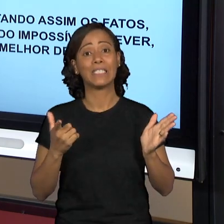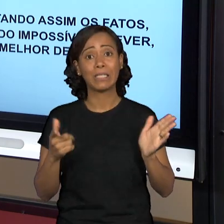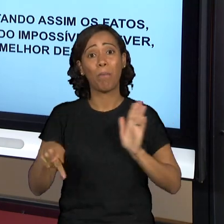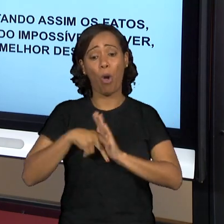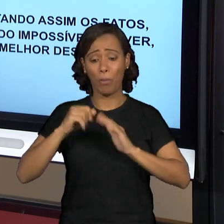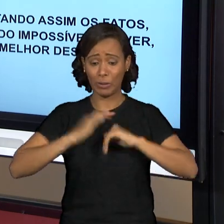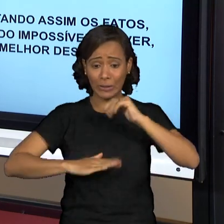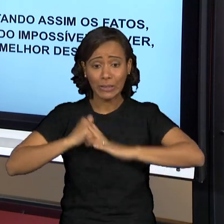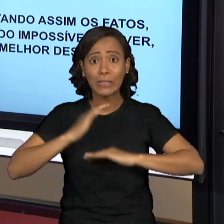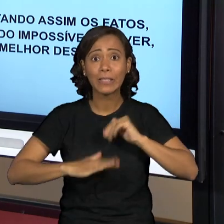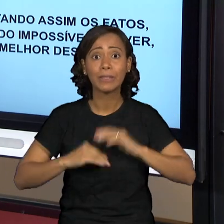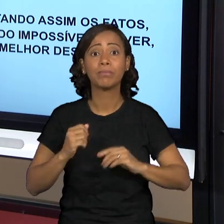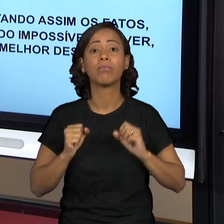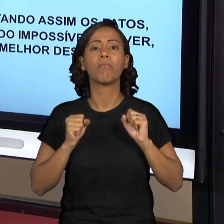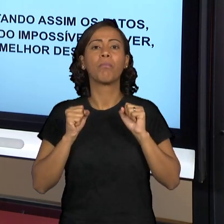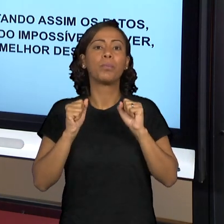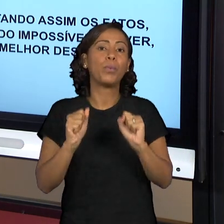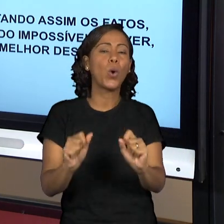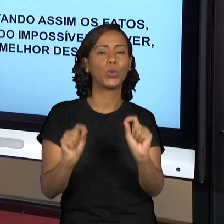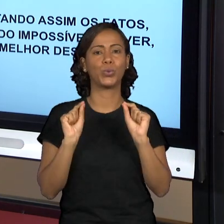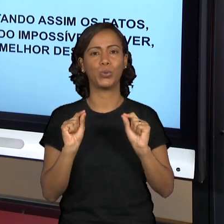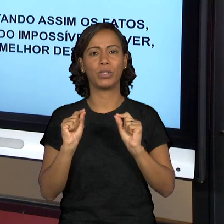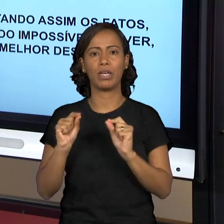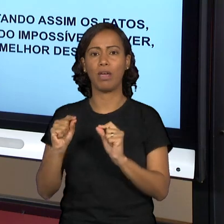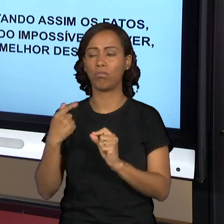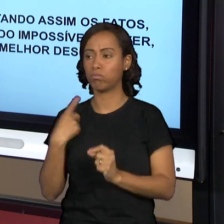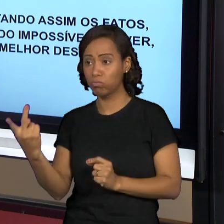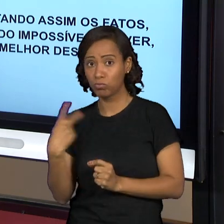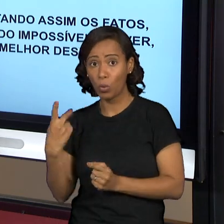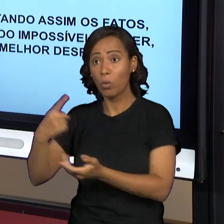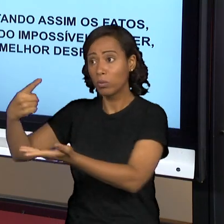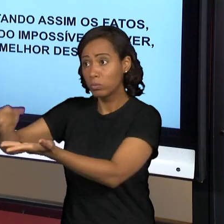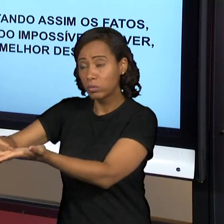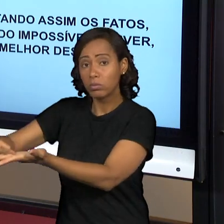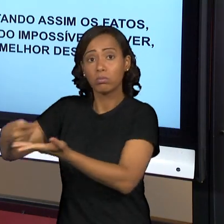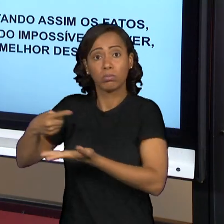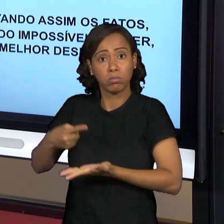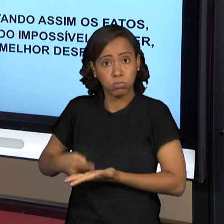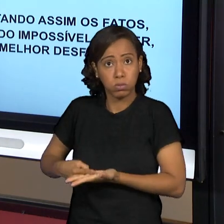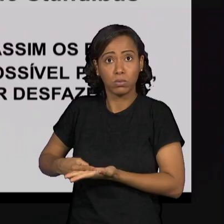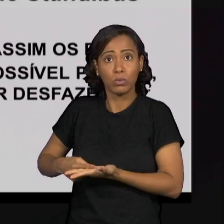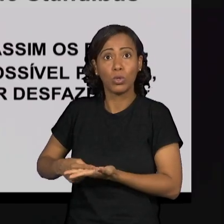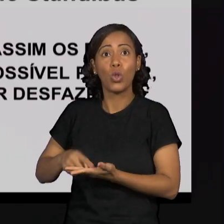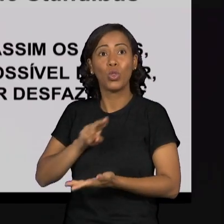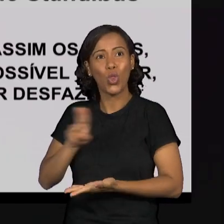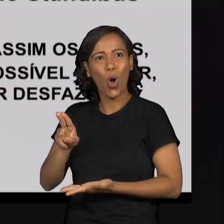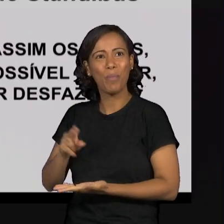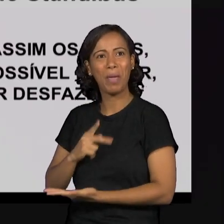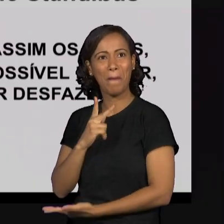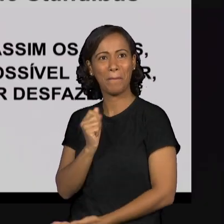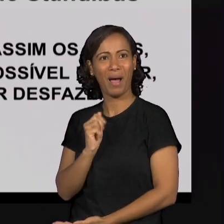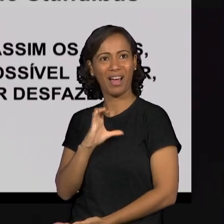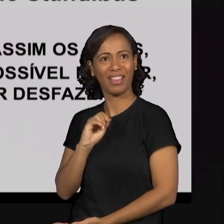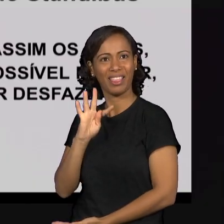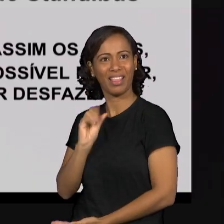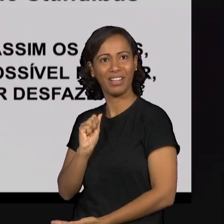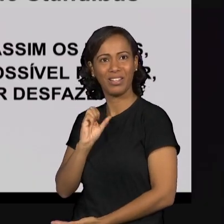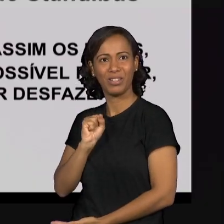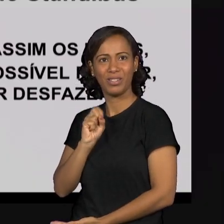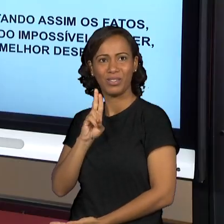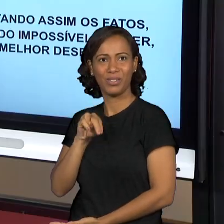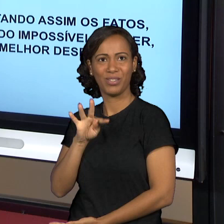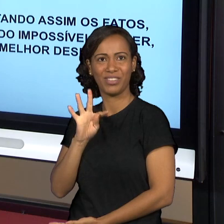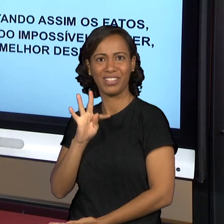atividade, eu posso criar um acordo com ele, é o que nós vamos chamar de pacta sunt servanda. Esse pacta sunt servanda indica que o